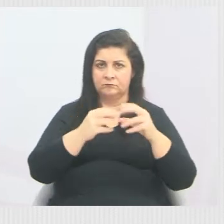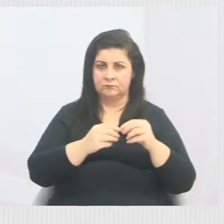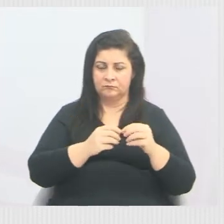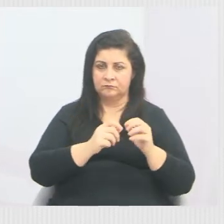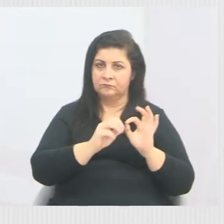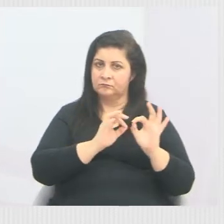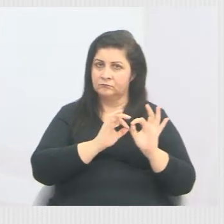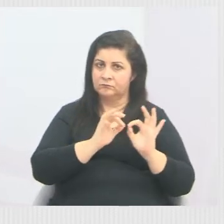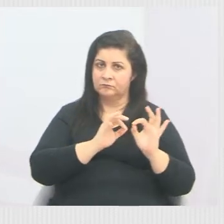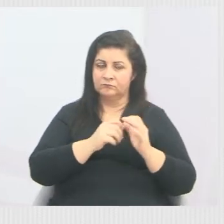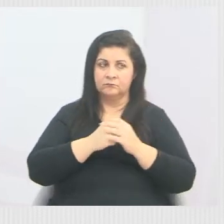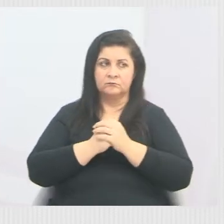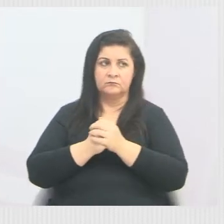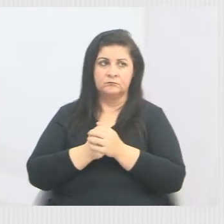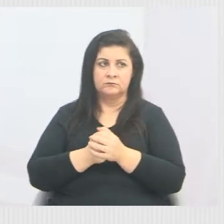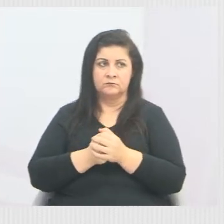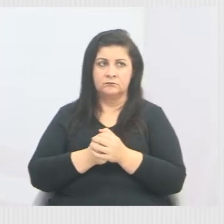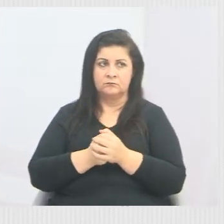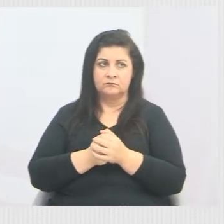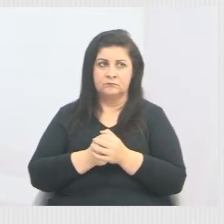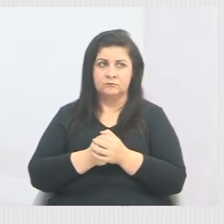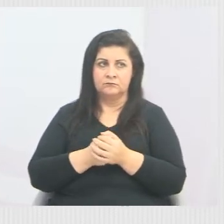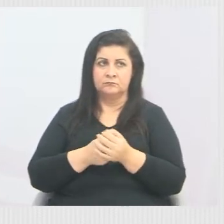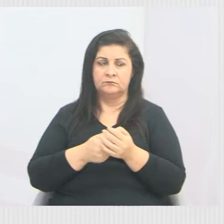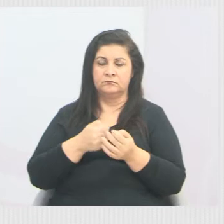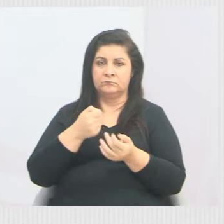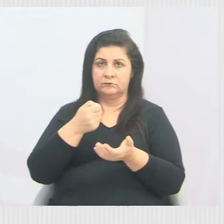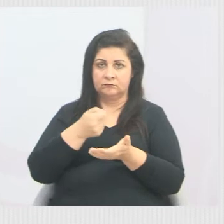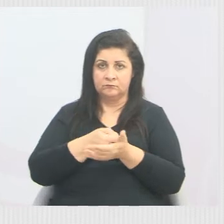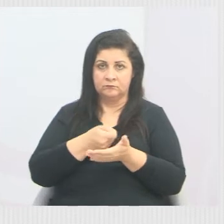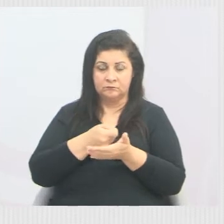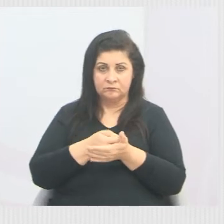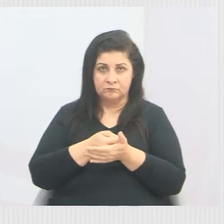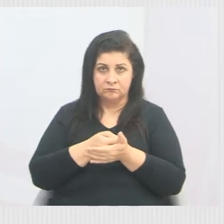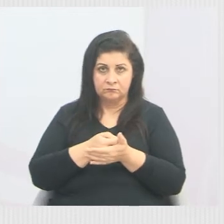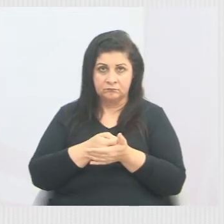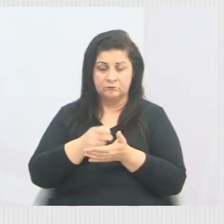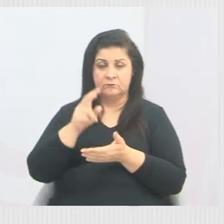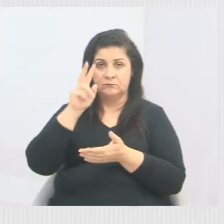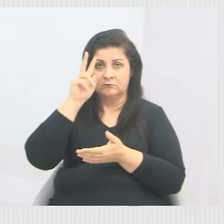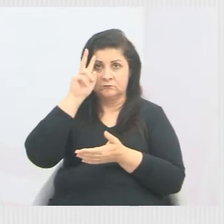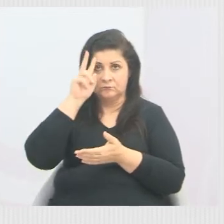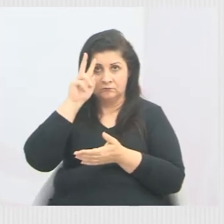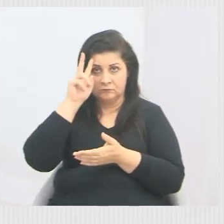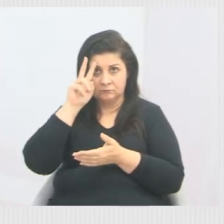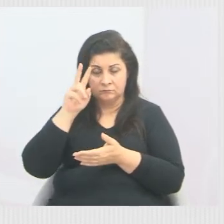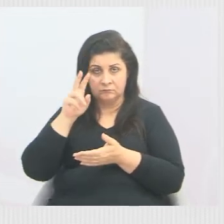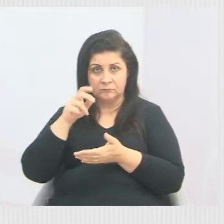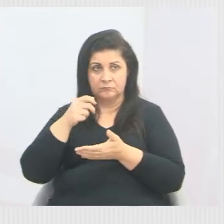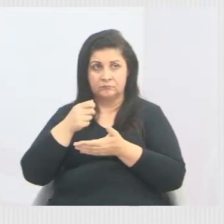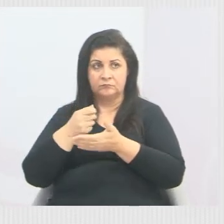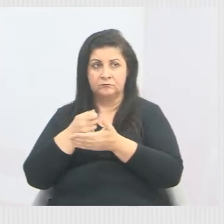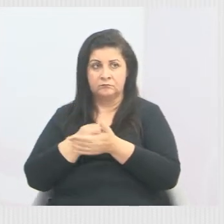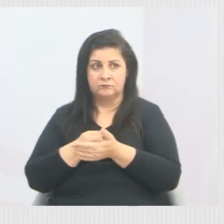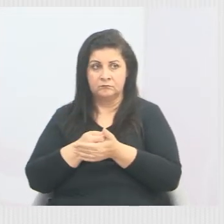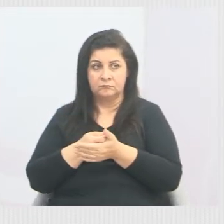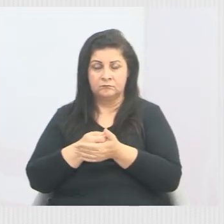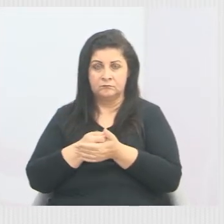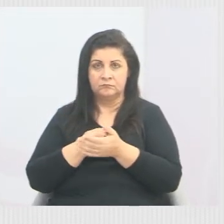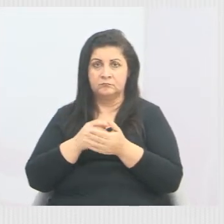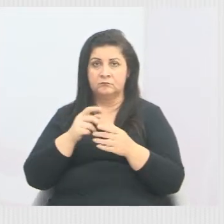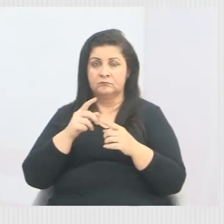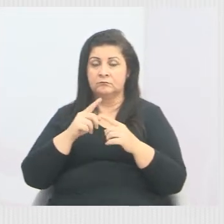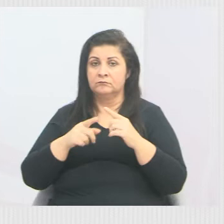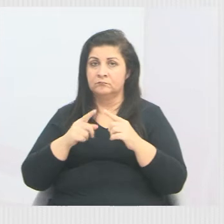de resto a pagar processado. Lembrando, quem não se recordar, o processado é aquele produto